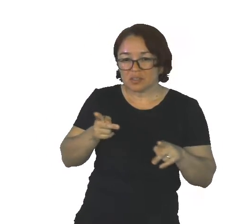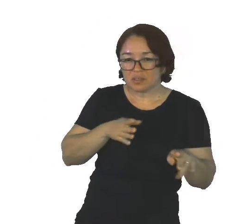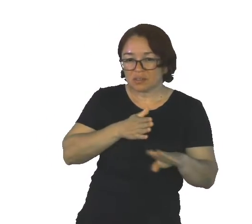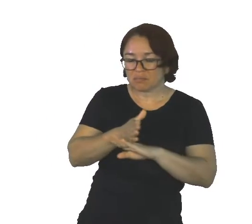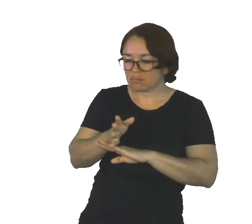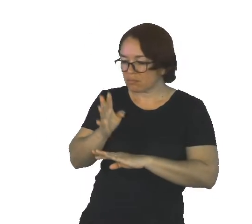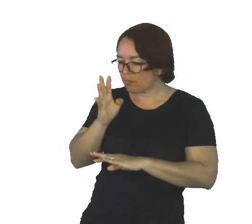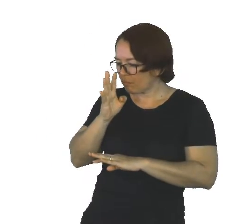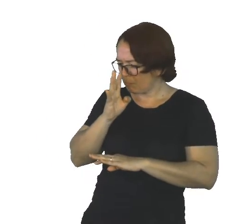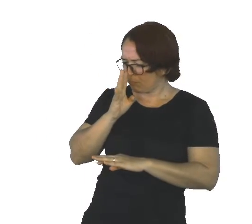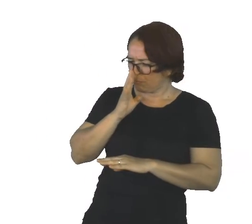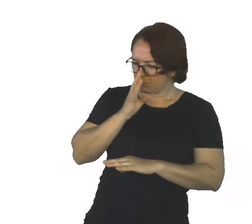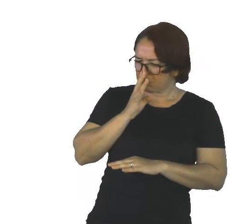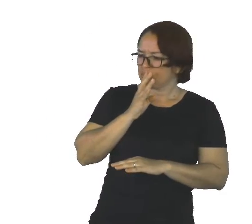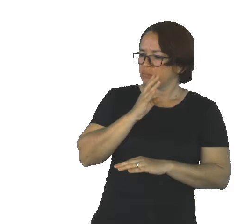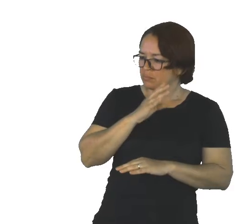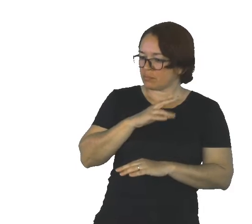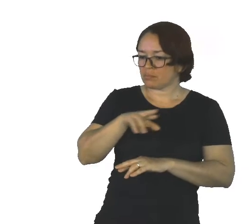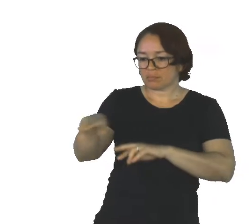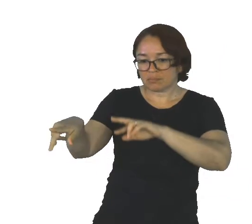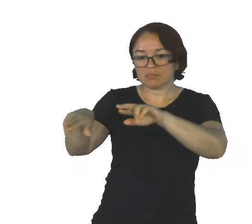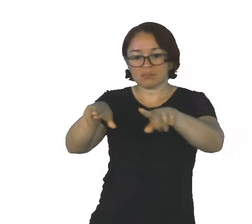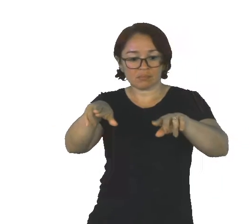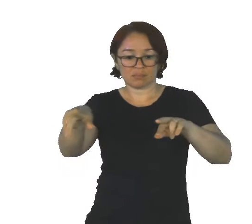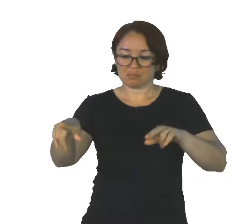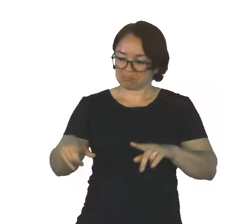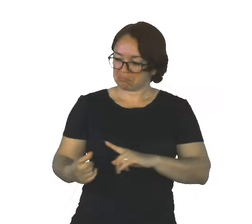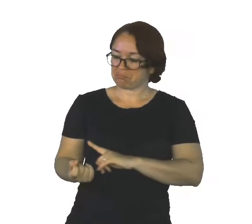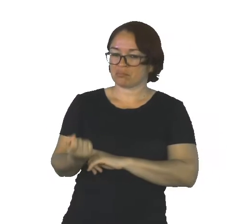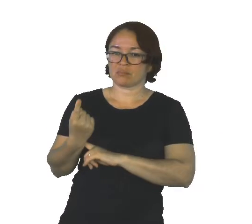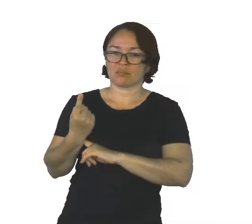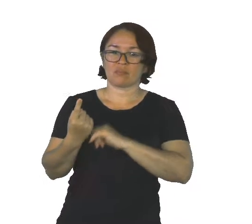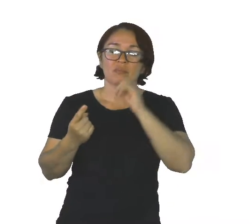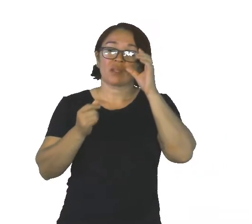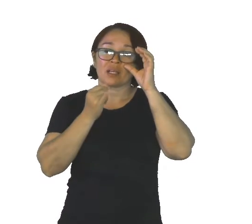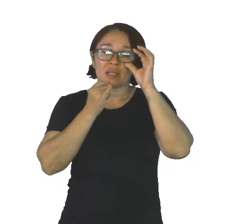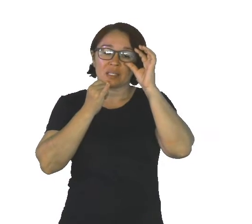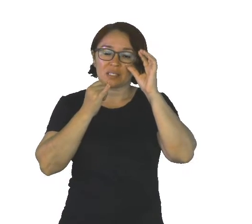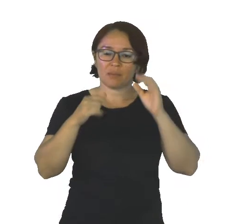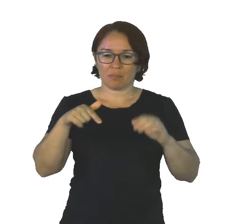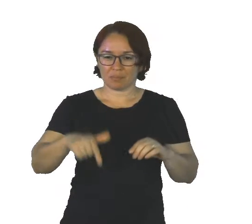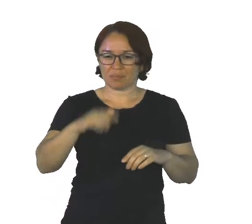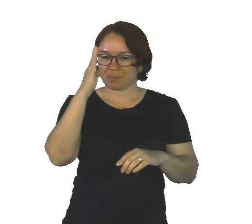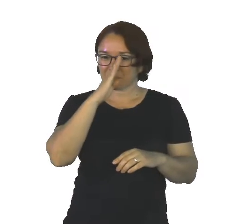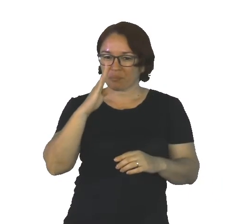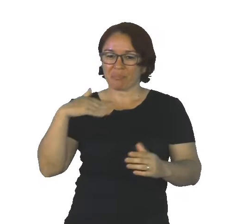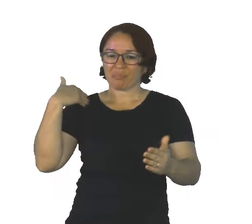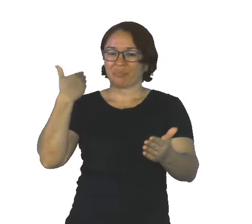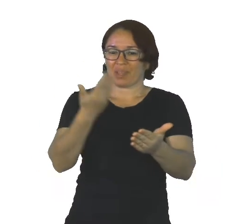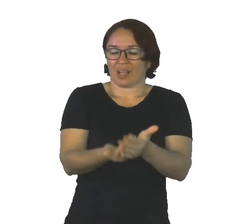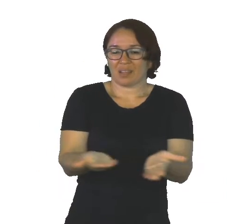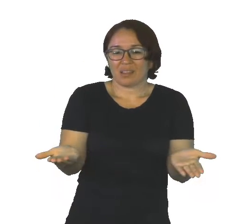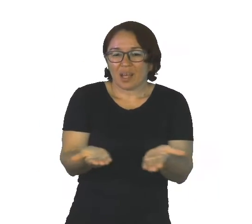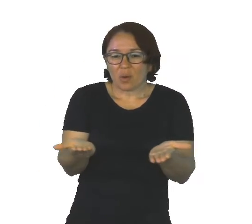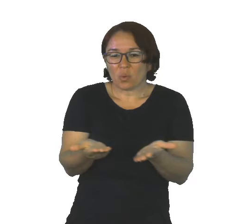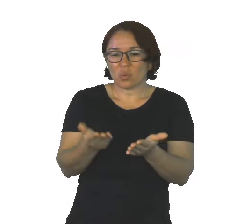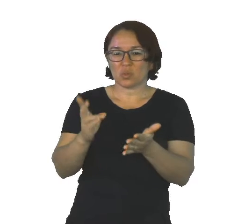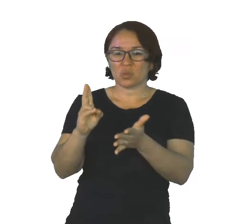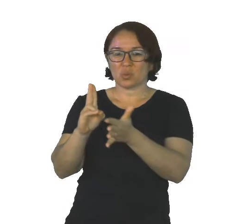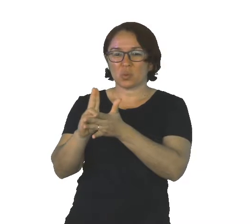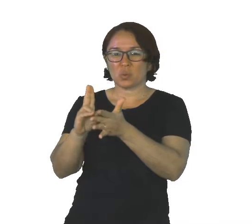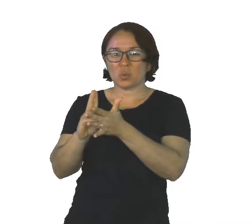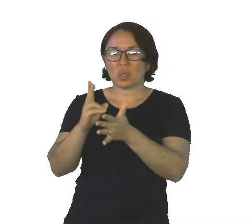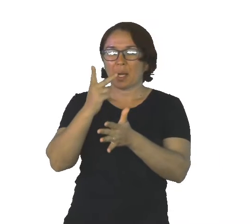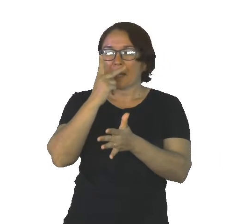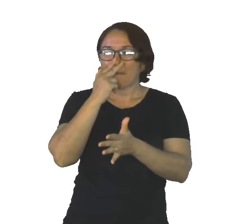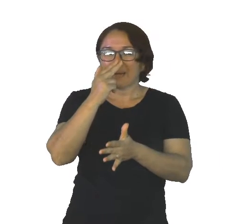dia existe ainda muito preconceito em relação ao que é o índio no Brasil, né? A gente ainda tem uma visão muito idílica do índio